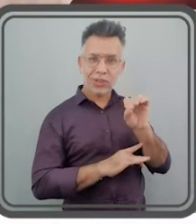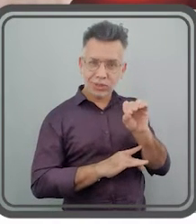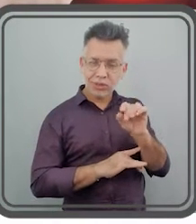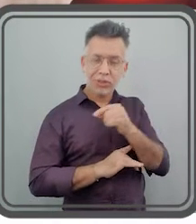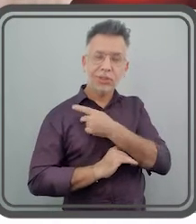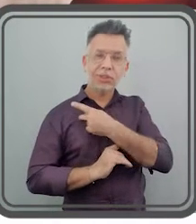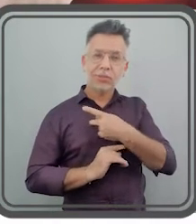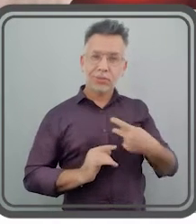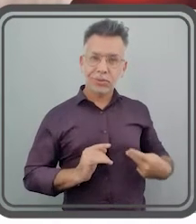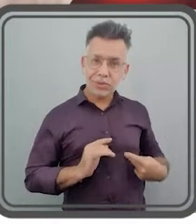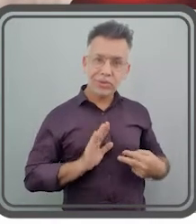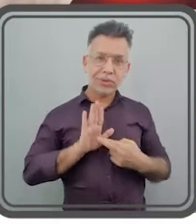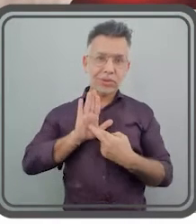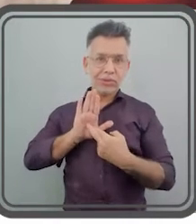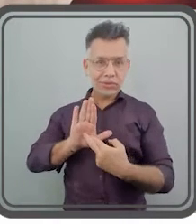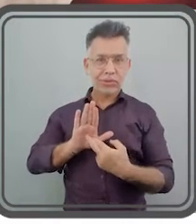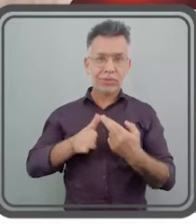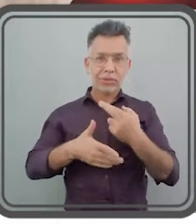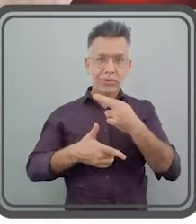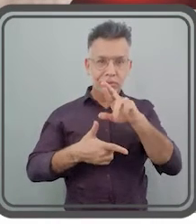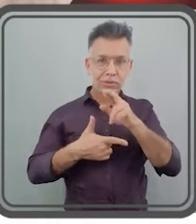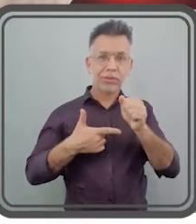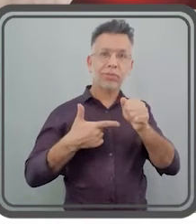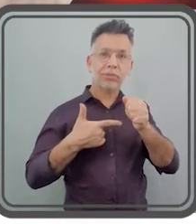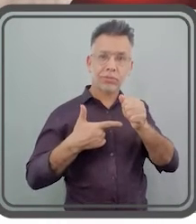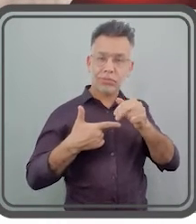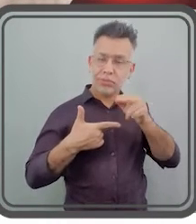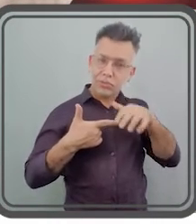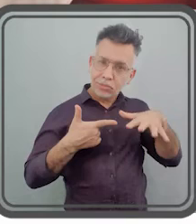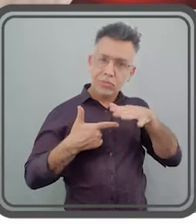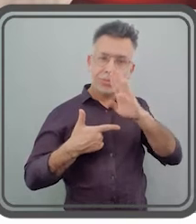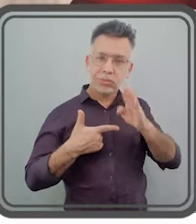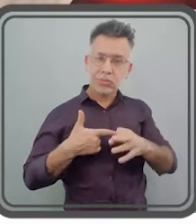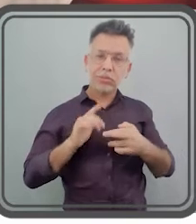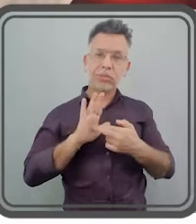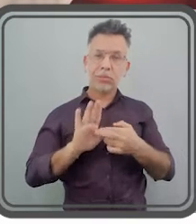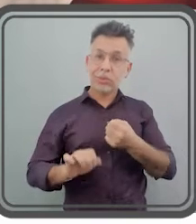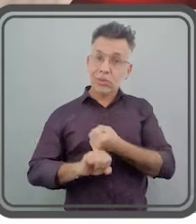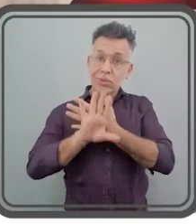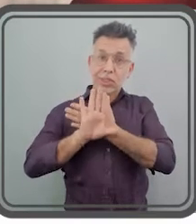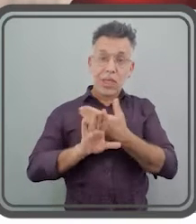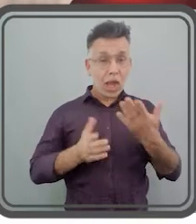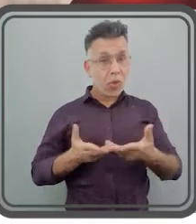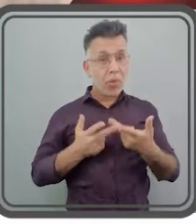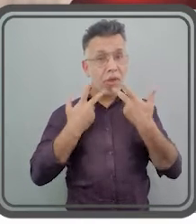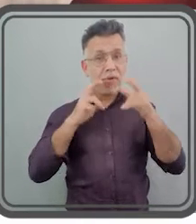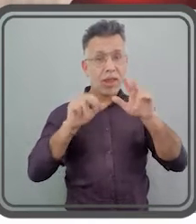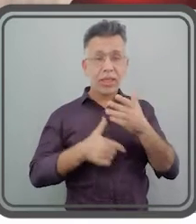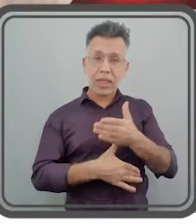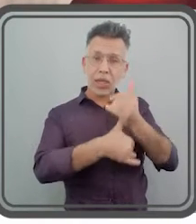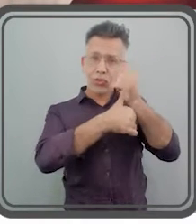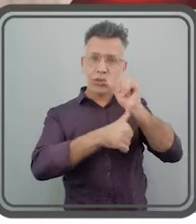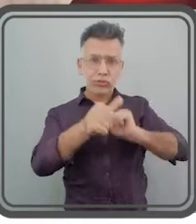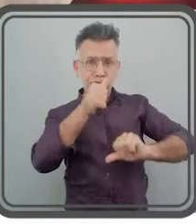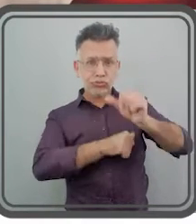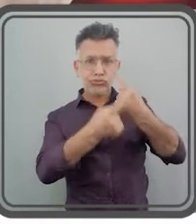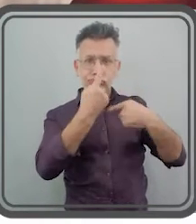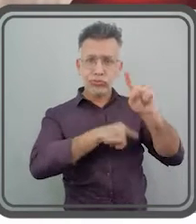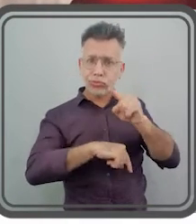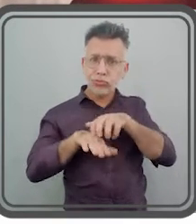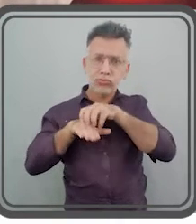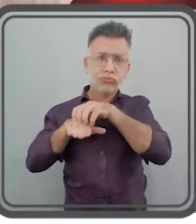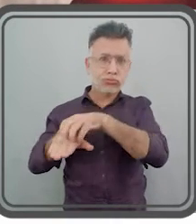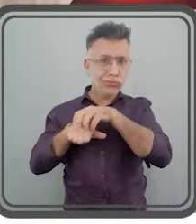Alves seu da réguas ele spaces Brasil host aqui detox e hoje para falar da tecnologia recuperando turismo